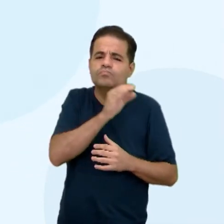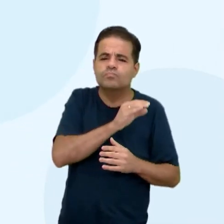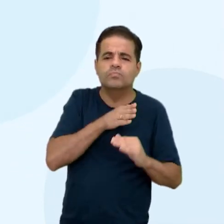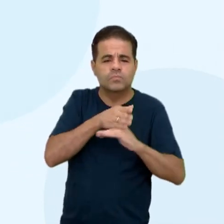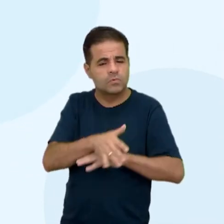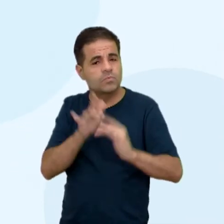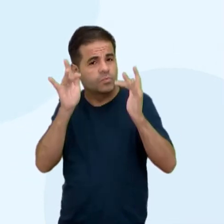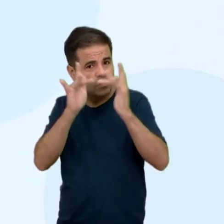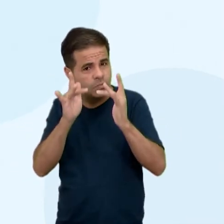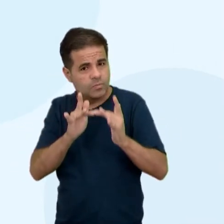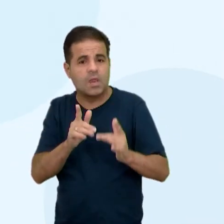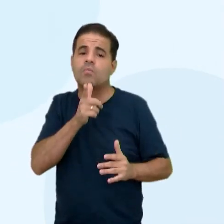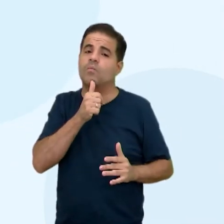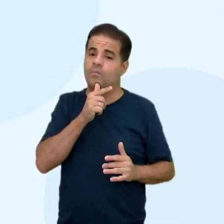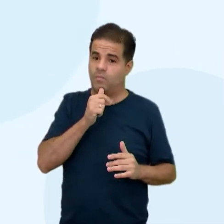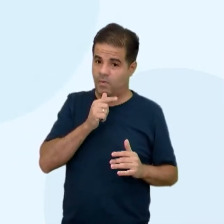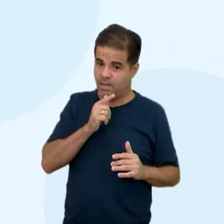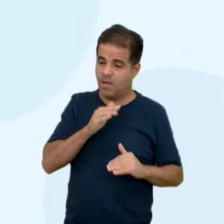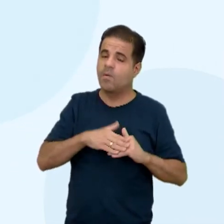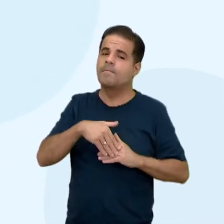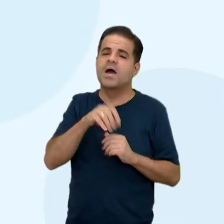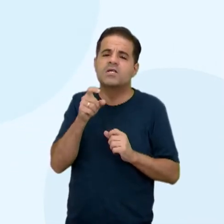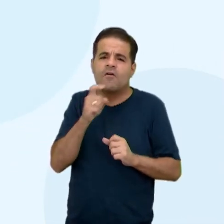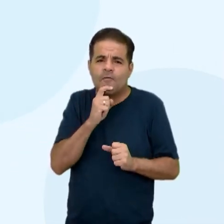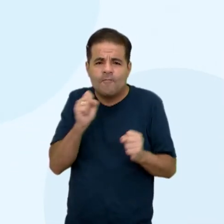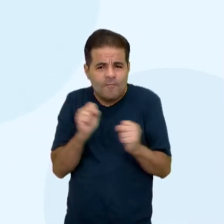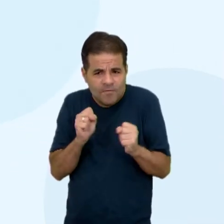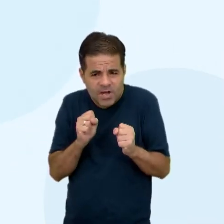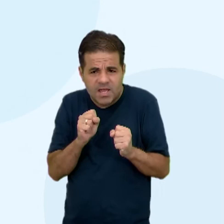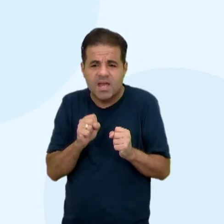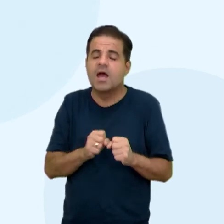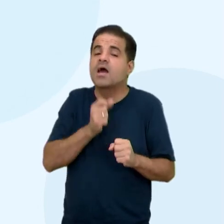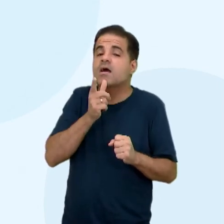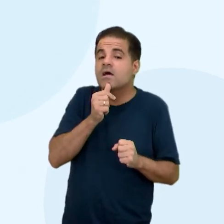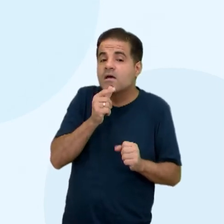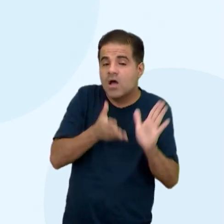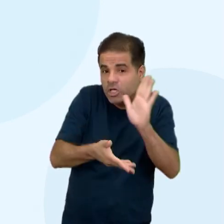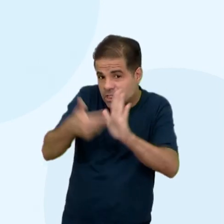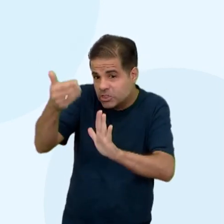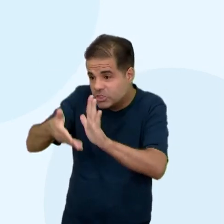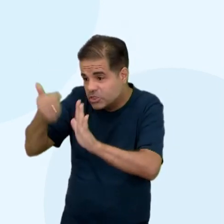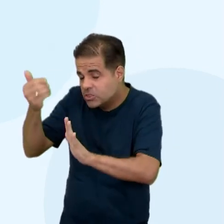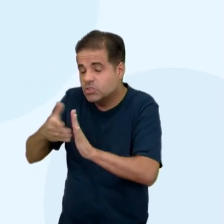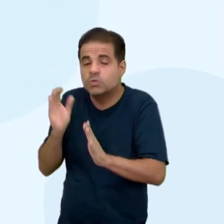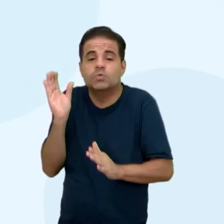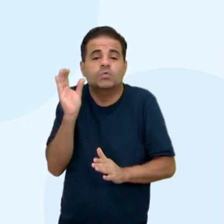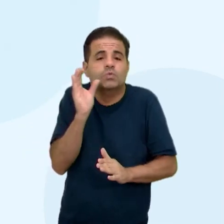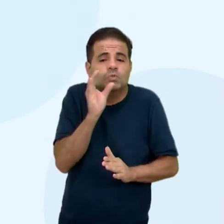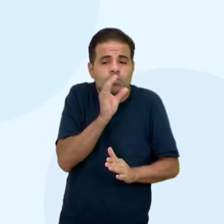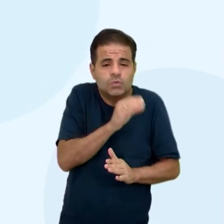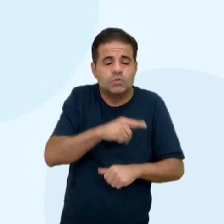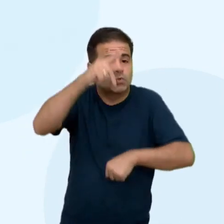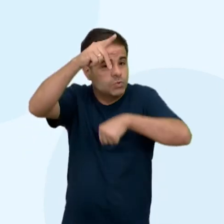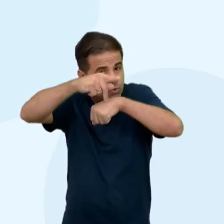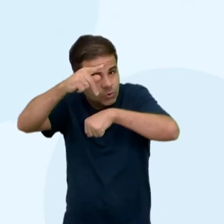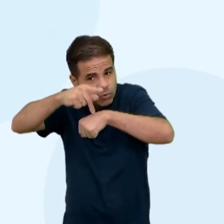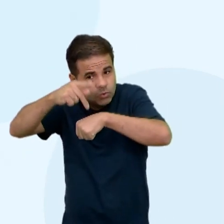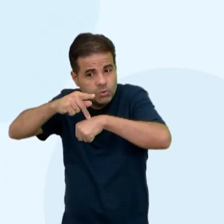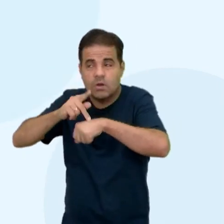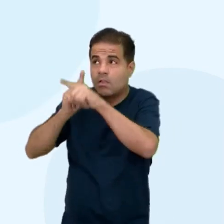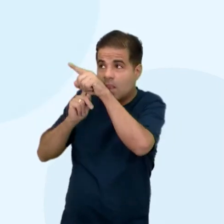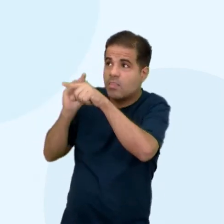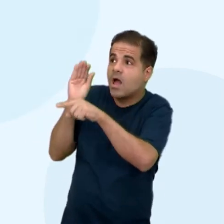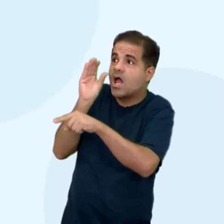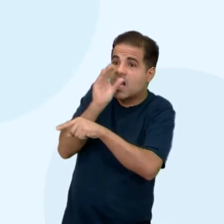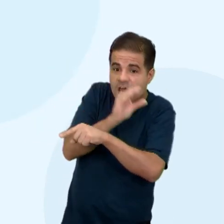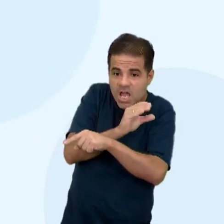com a água, tá certo? Que é mais fria, esta água retira o calor da rocha, que está quente,